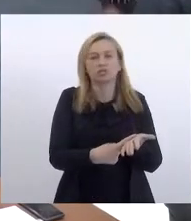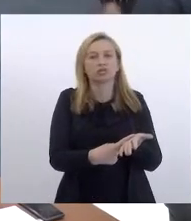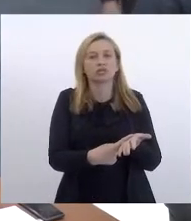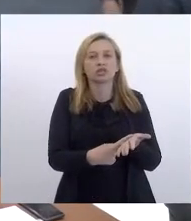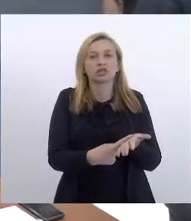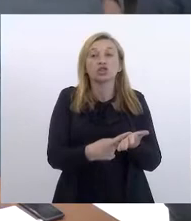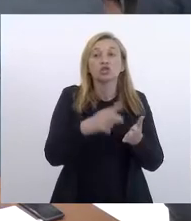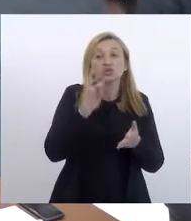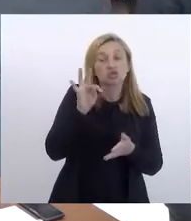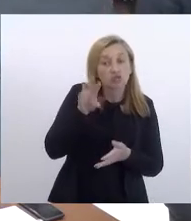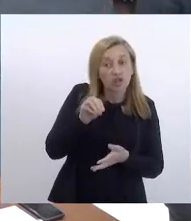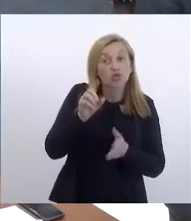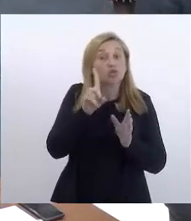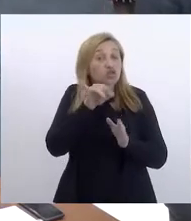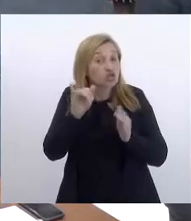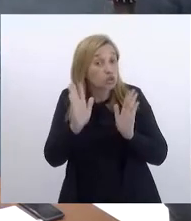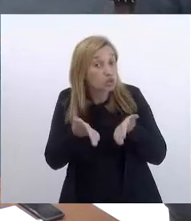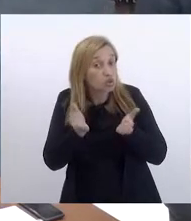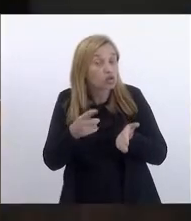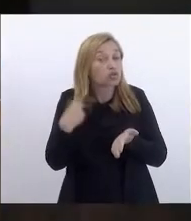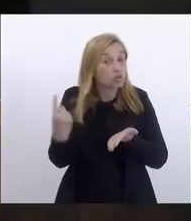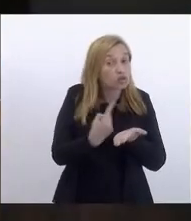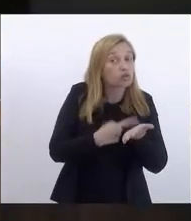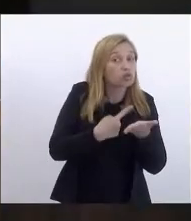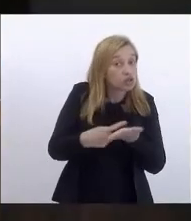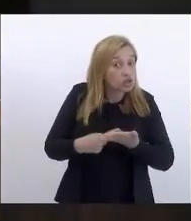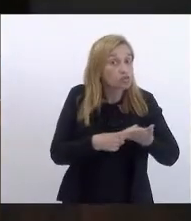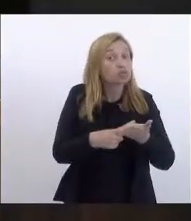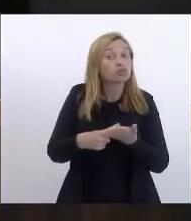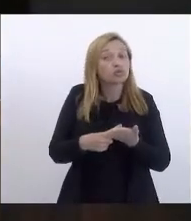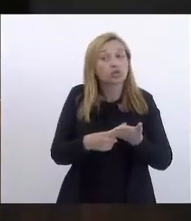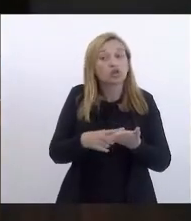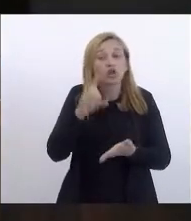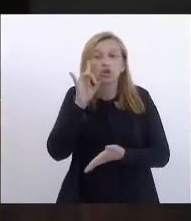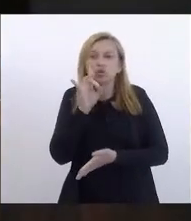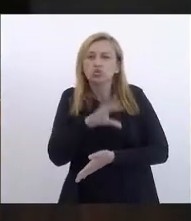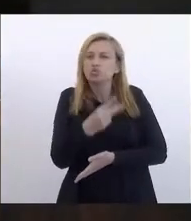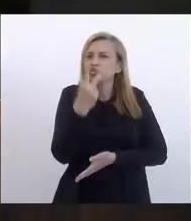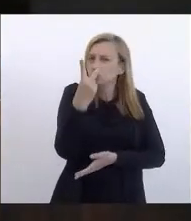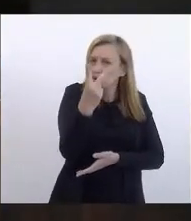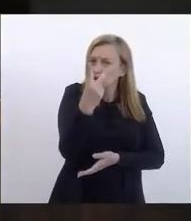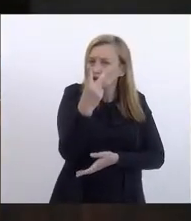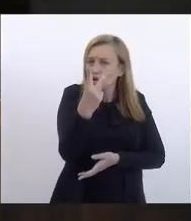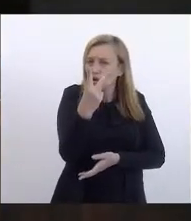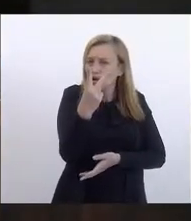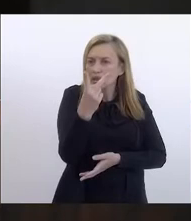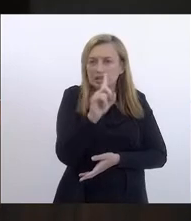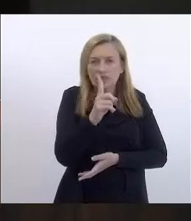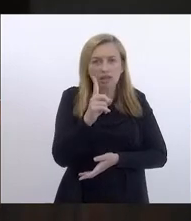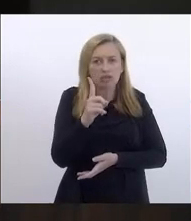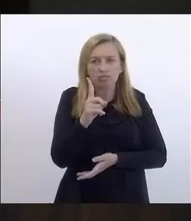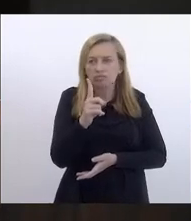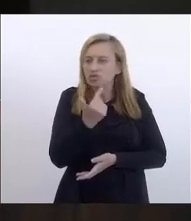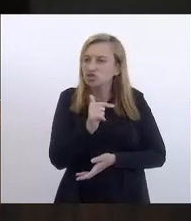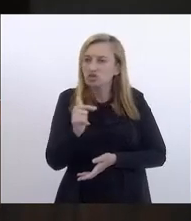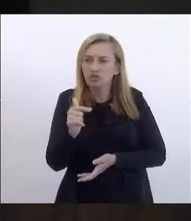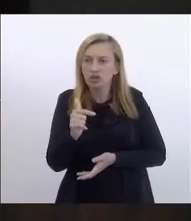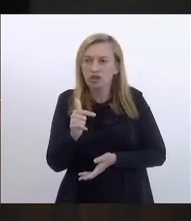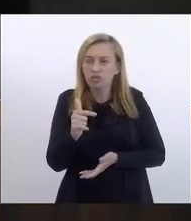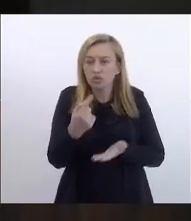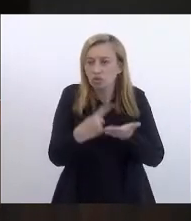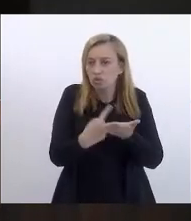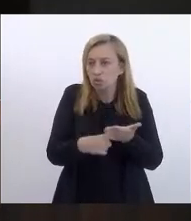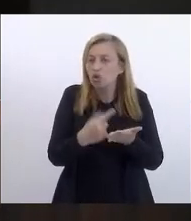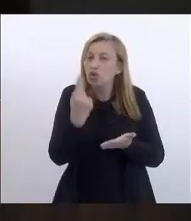nos vetos do dia de hoje. Nós acordamos e os únicos dois que nós não chegamos ao bom termo, na verdade,